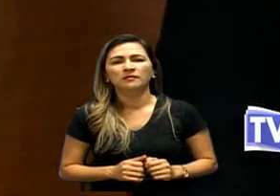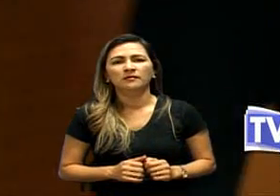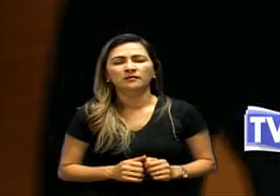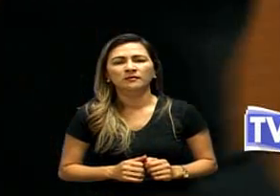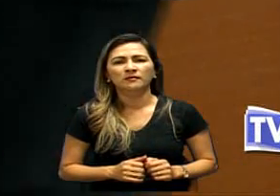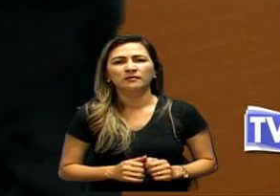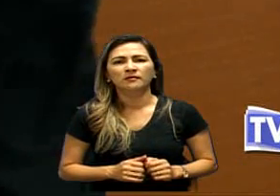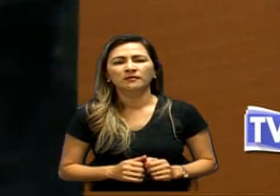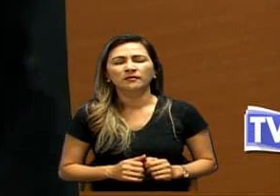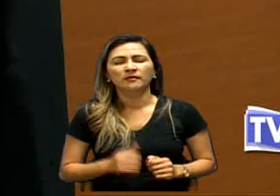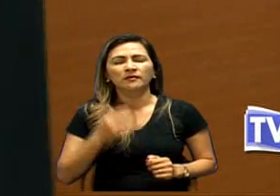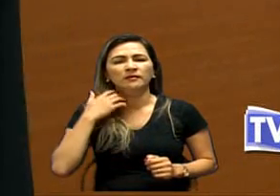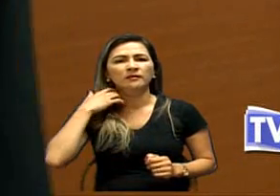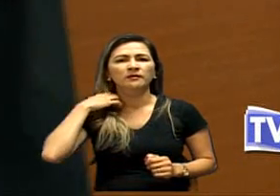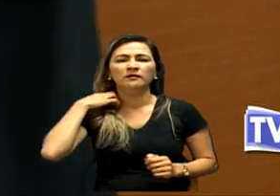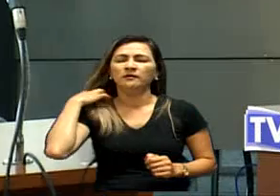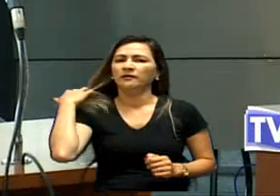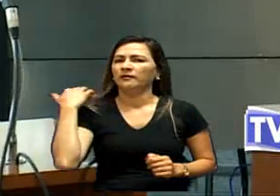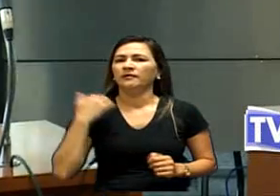queria parabenizar